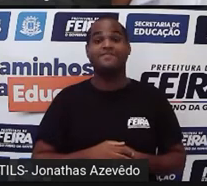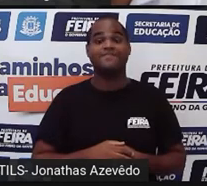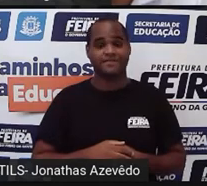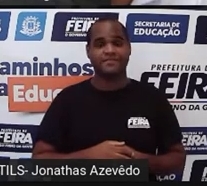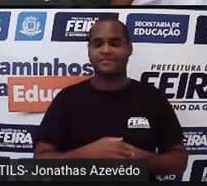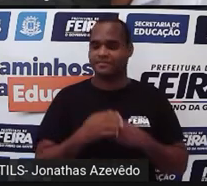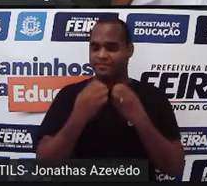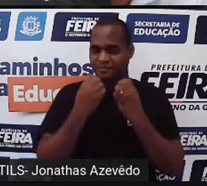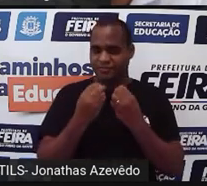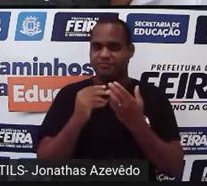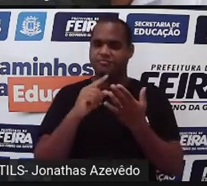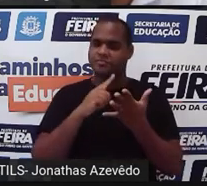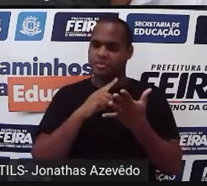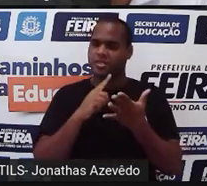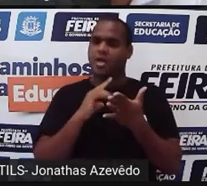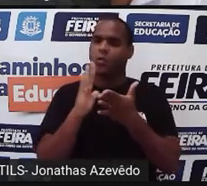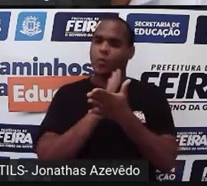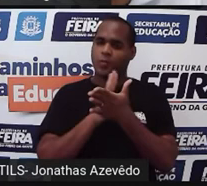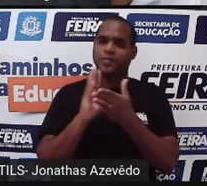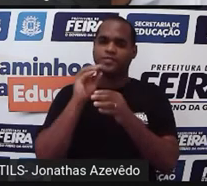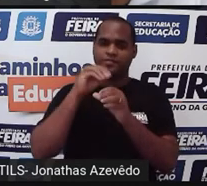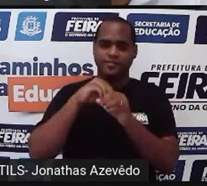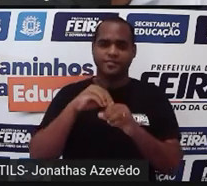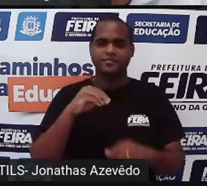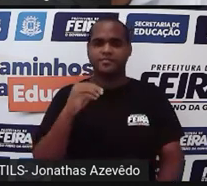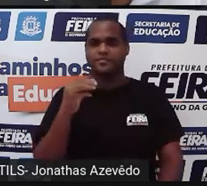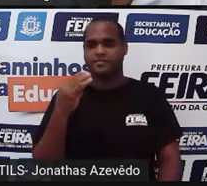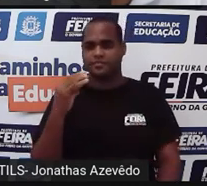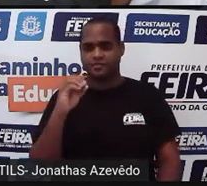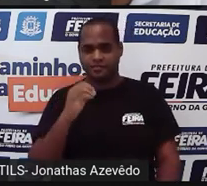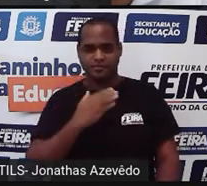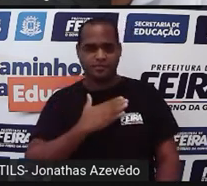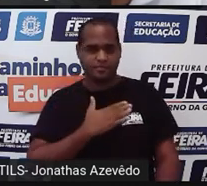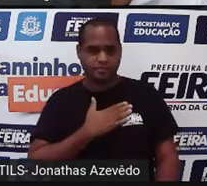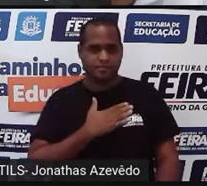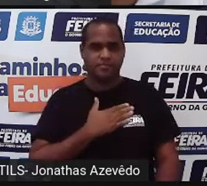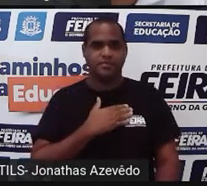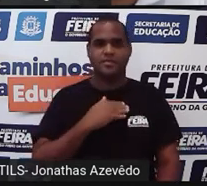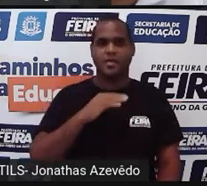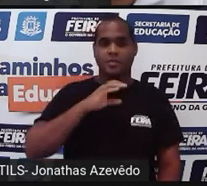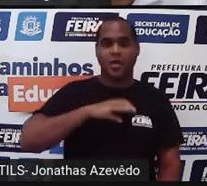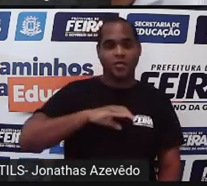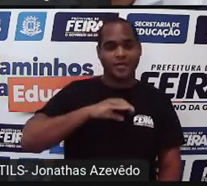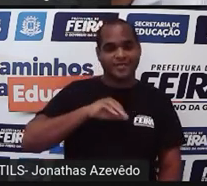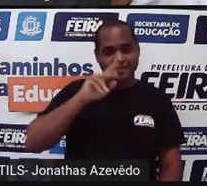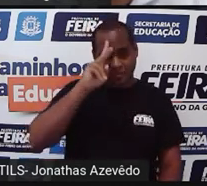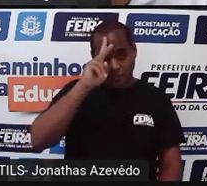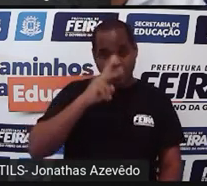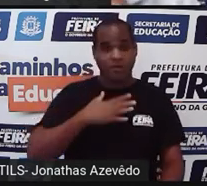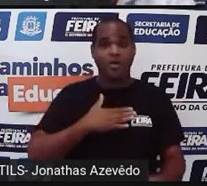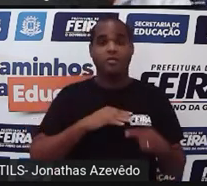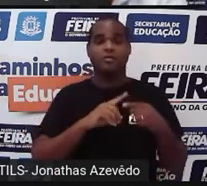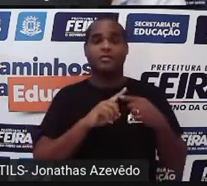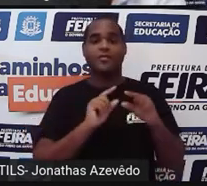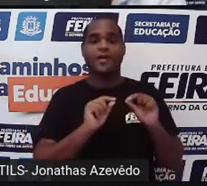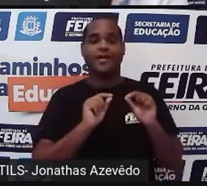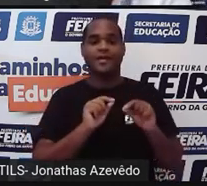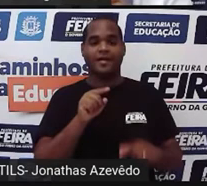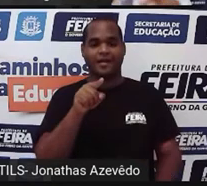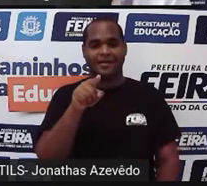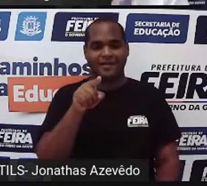Bom, ainda tem coisa para colocar ali dentro, ó. 30 gostam de português e história. Onde é que está o espaço para português e